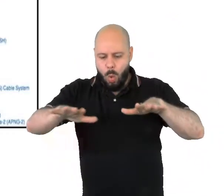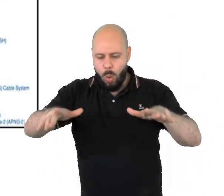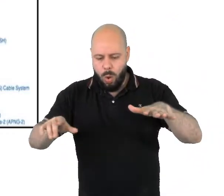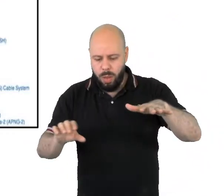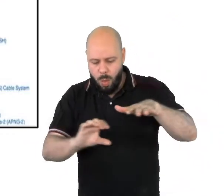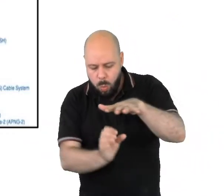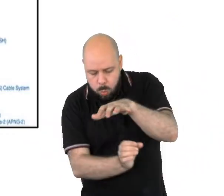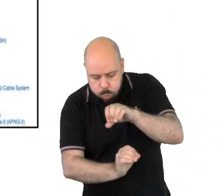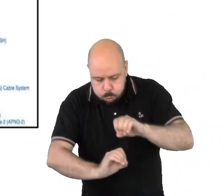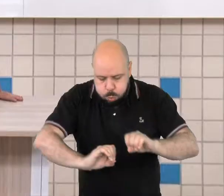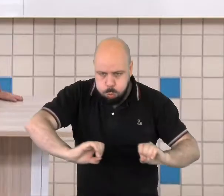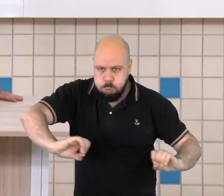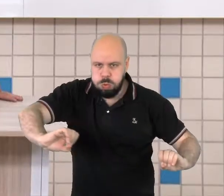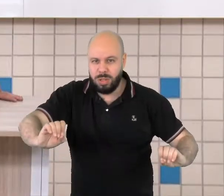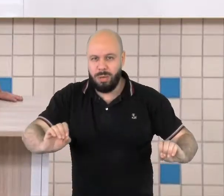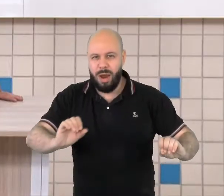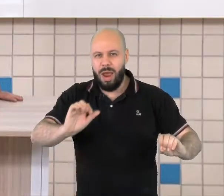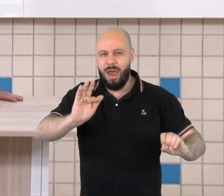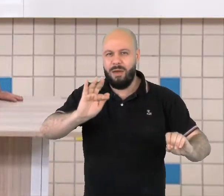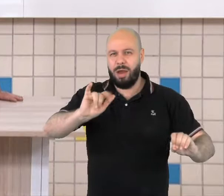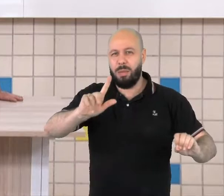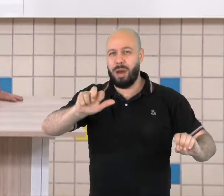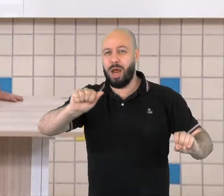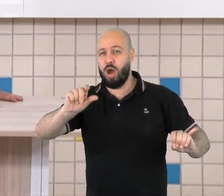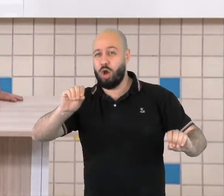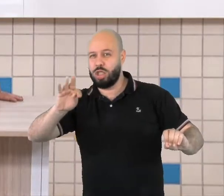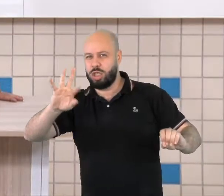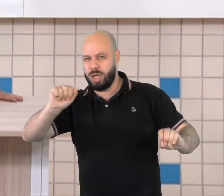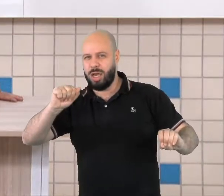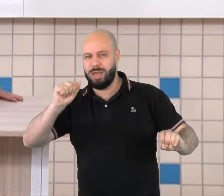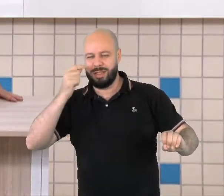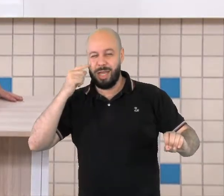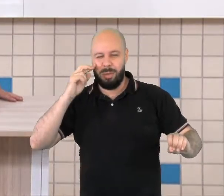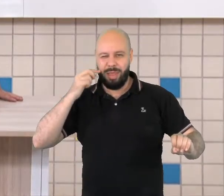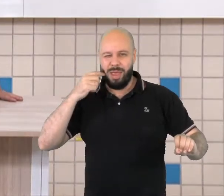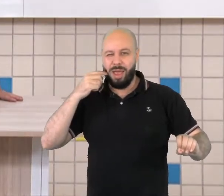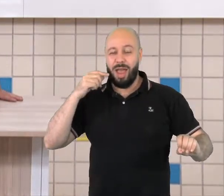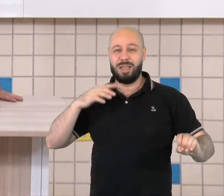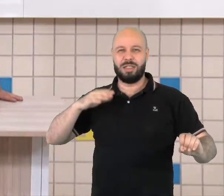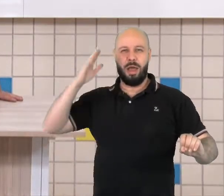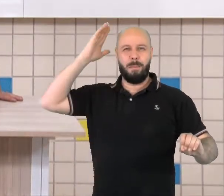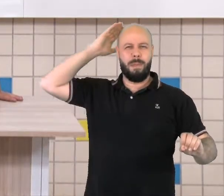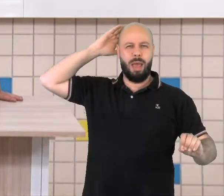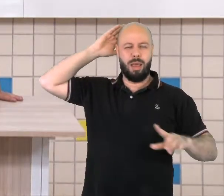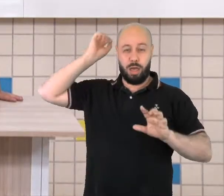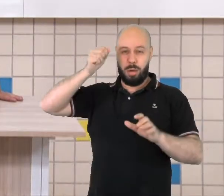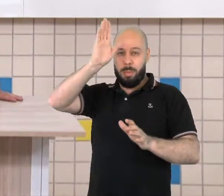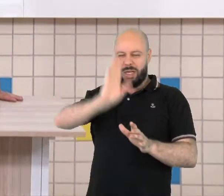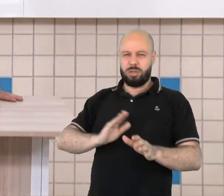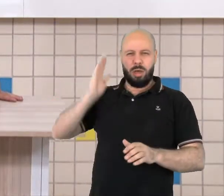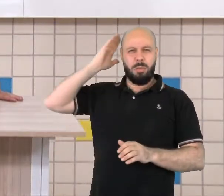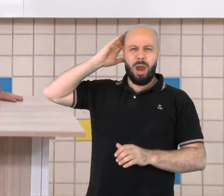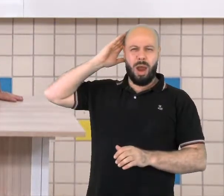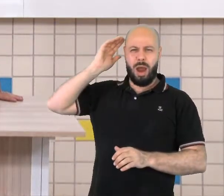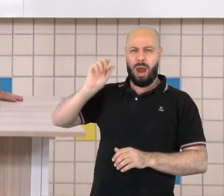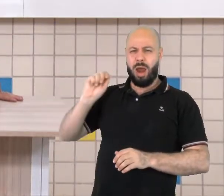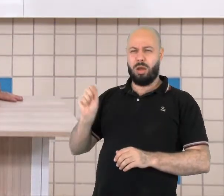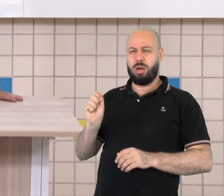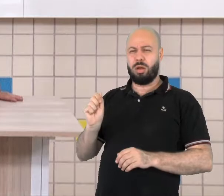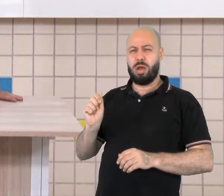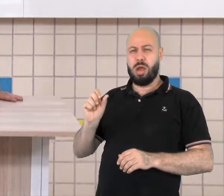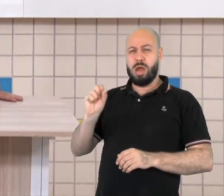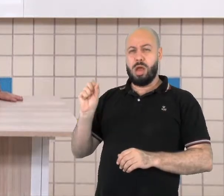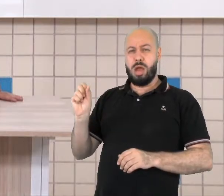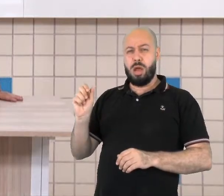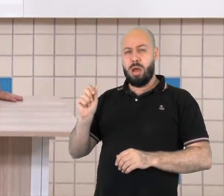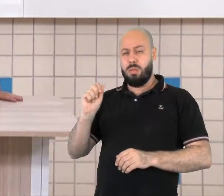gente tem as fibras óticas que vai de lá do Rio Grande do Sul até Belém, passa uma fibra ótica bem aqui, ó, na BR-153.